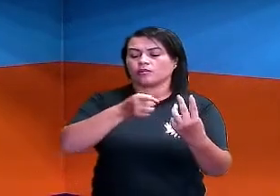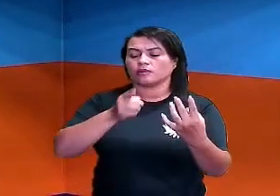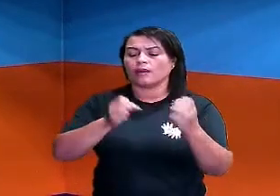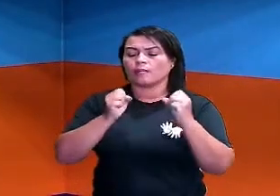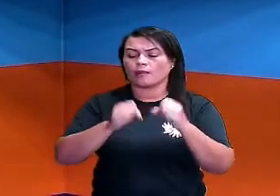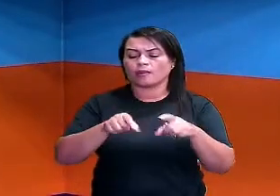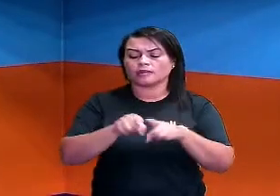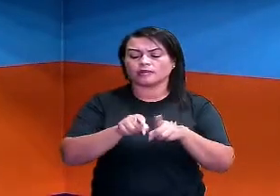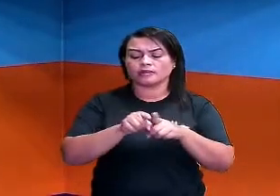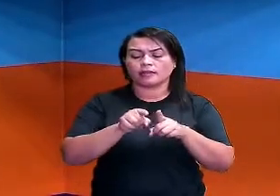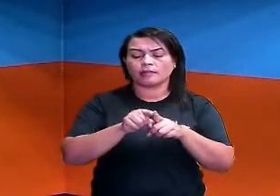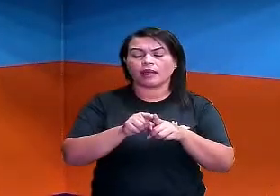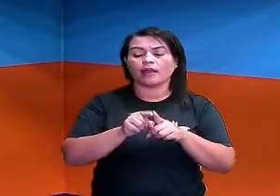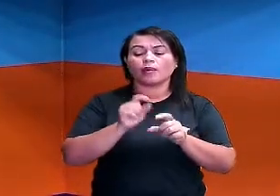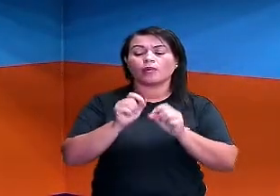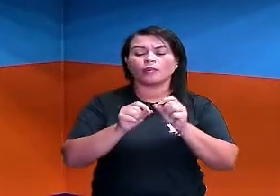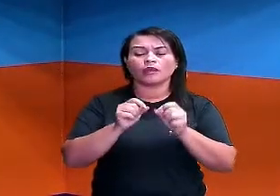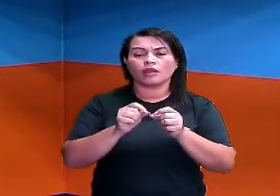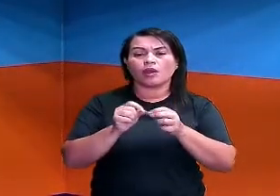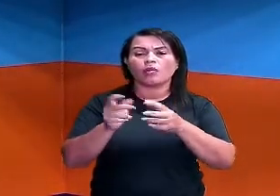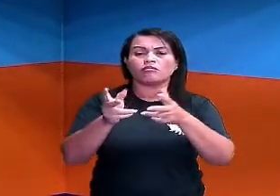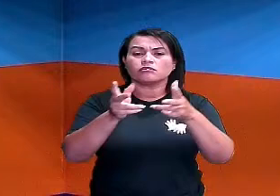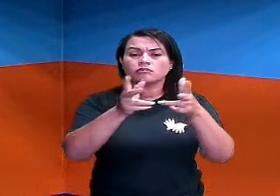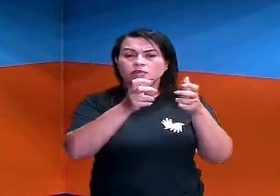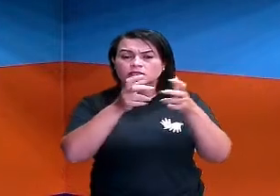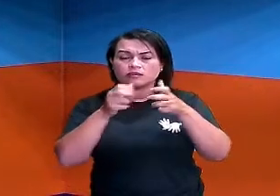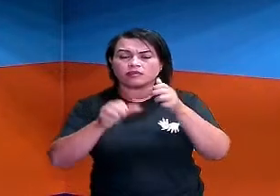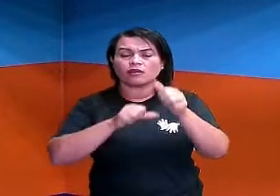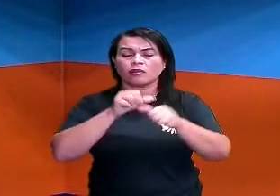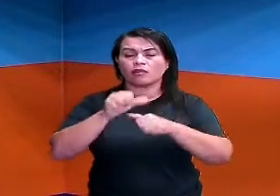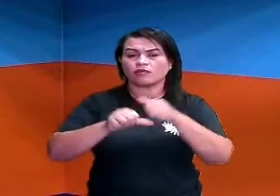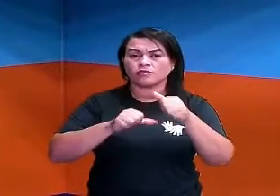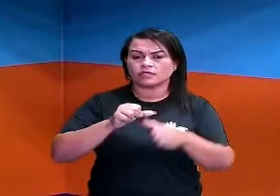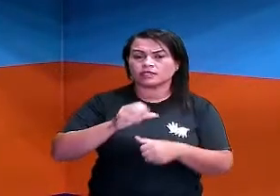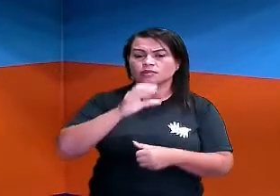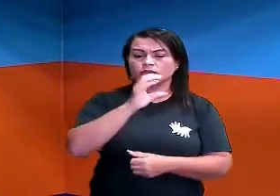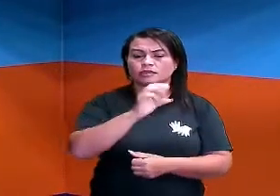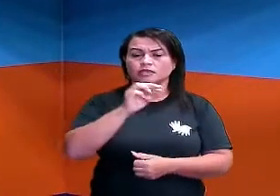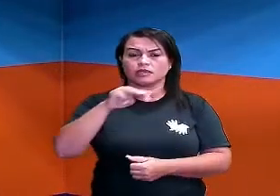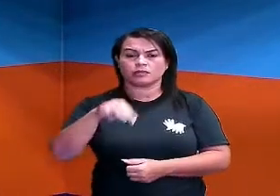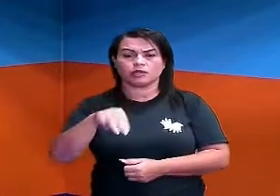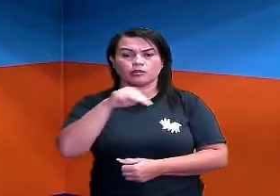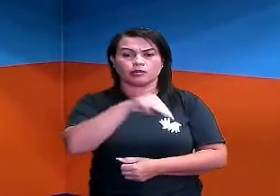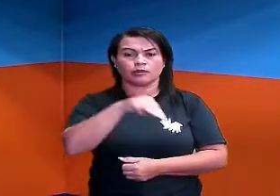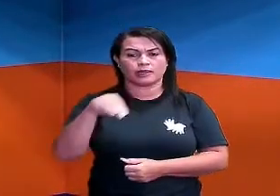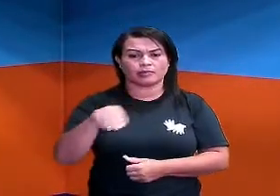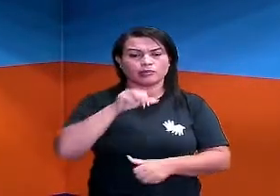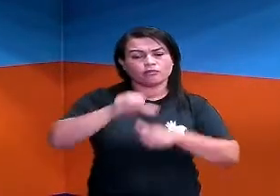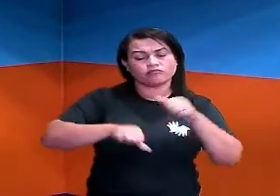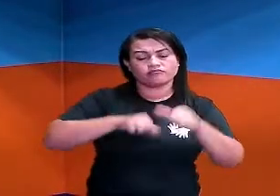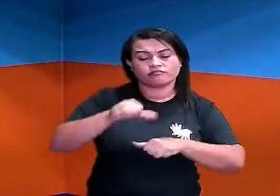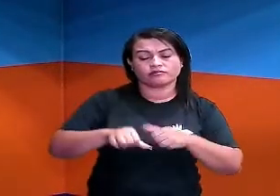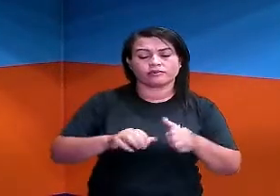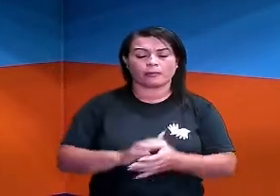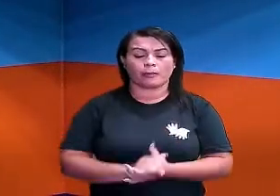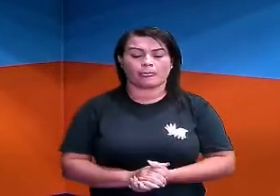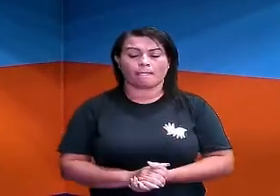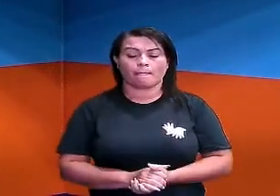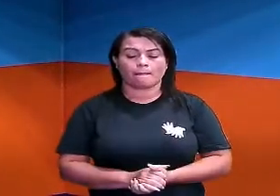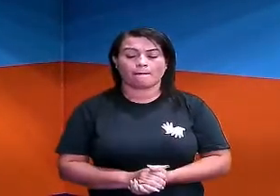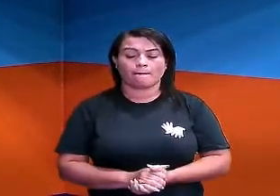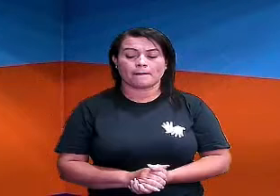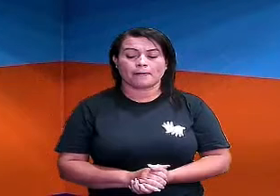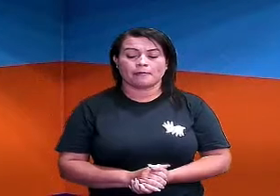só você fazer a conversão, tá? Do milímetro por centímetro, ou do centímetro por milímetro. Vamos